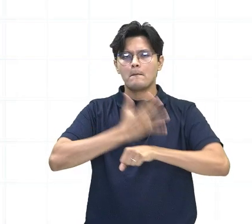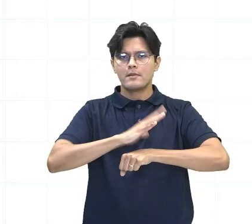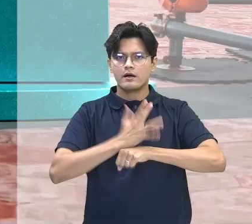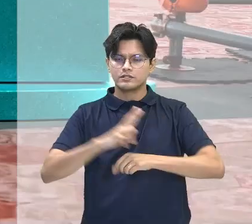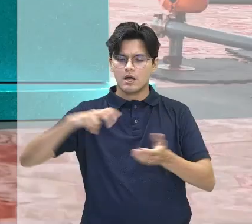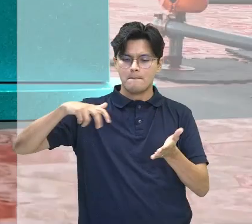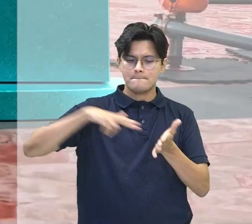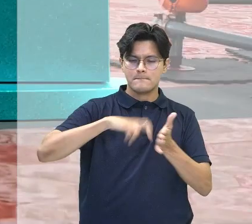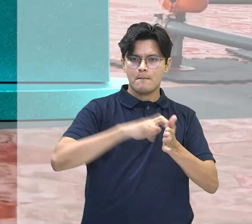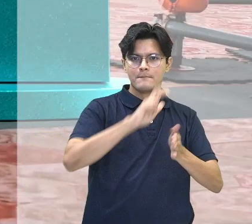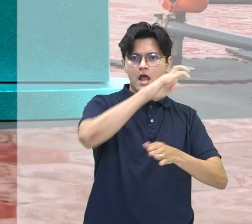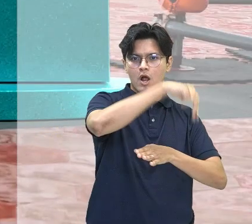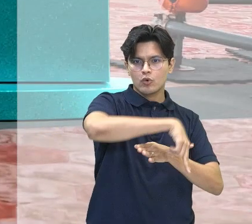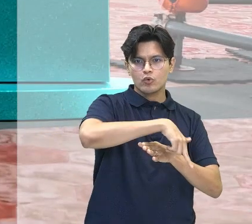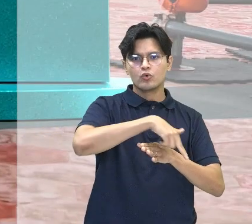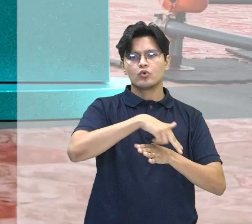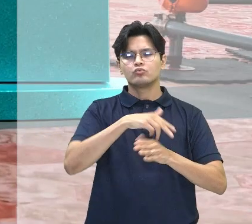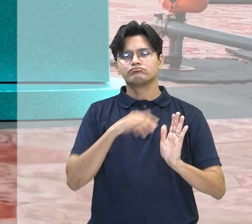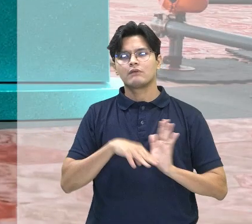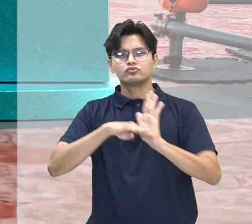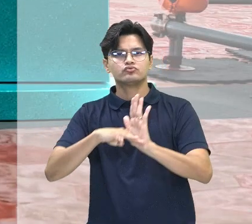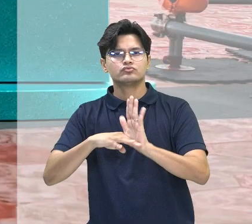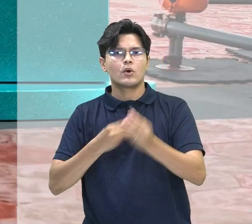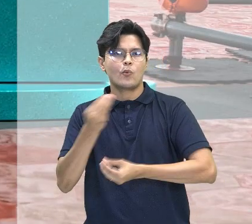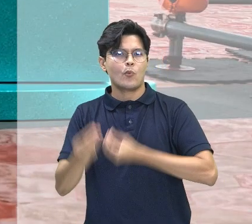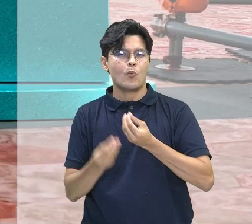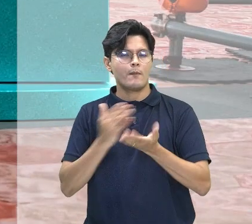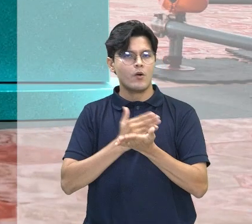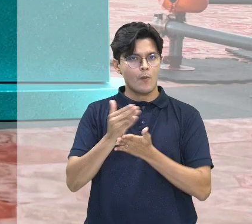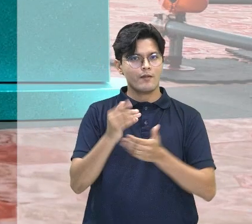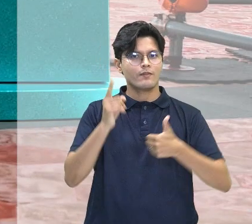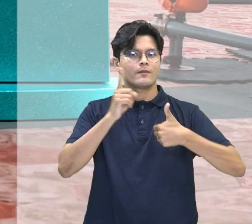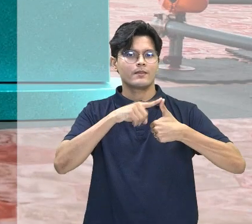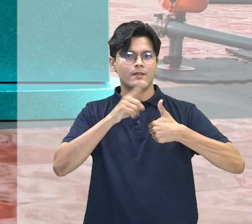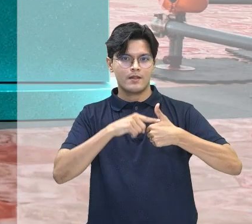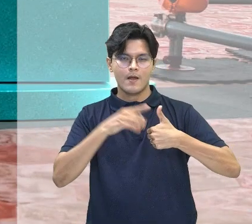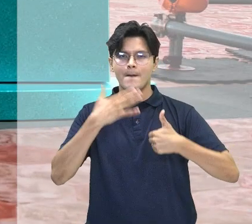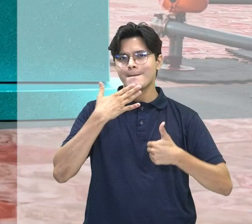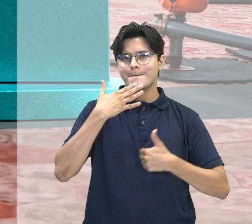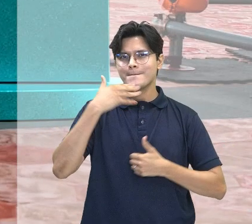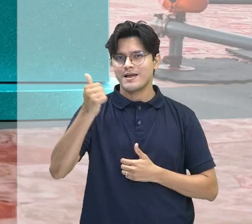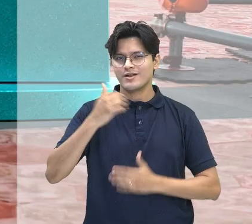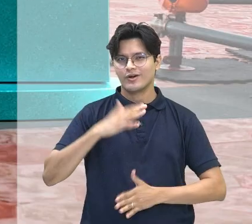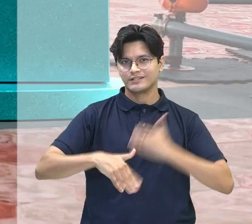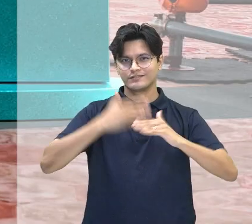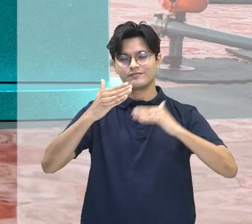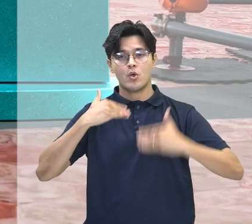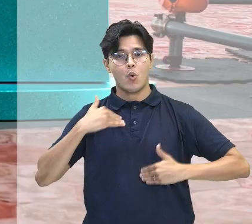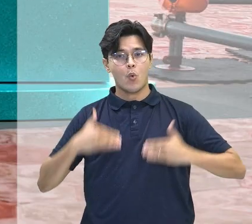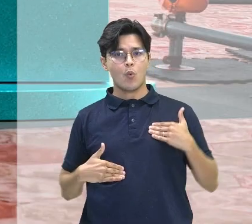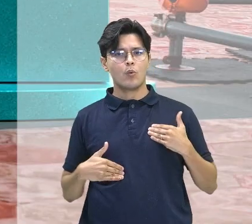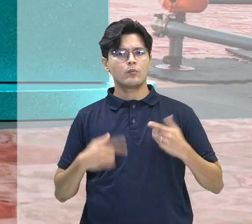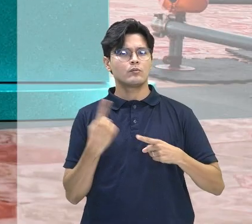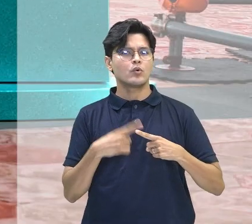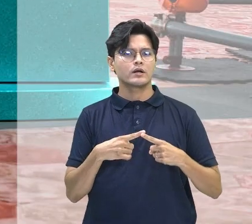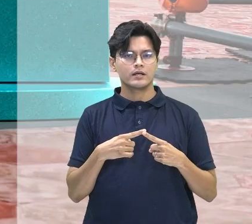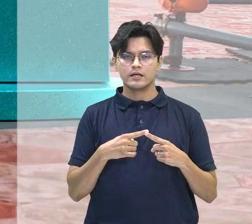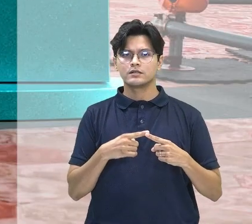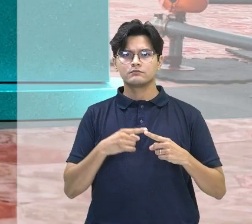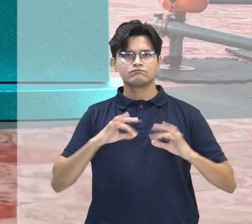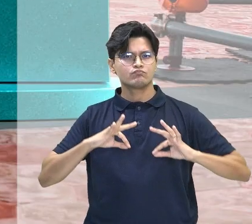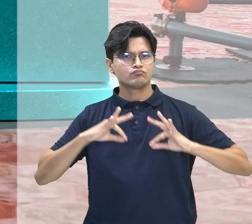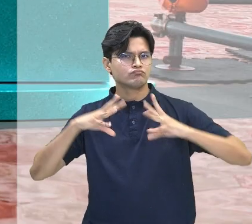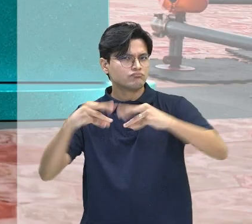parkour. Bom, começando então pela melhora do condicionamento físico, né? Porque como toda prática vai fazer com que o seu corpo